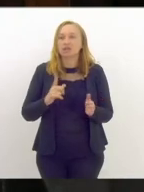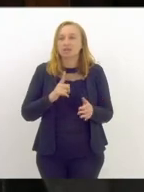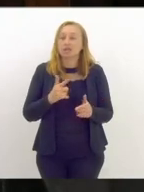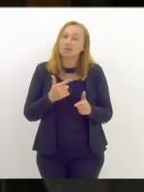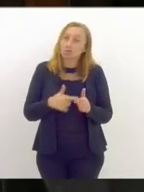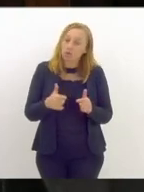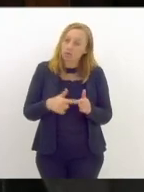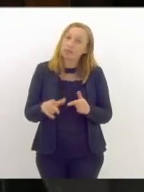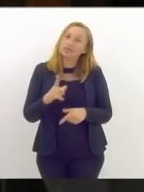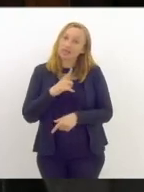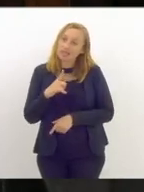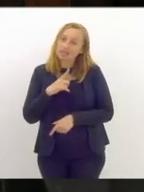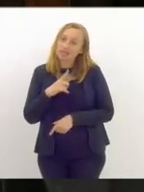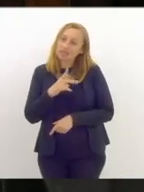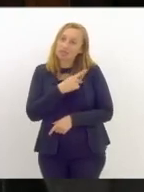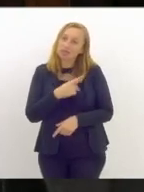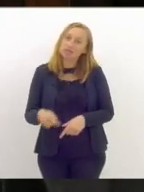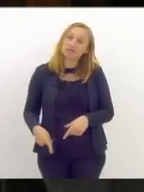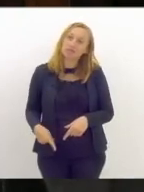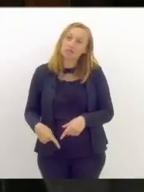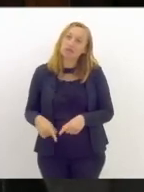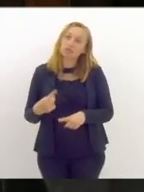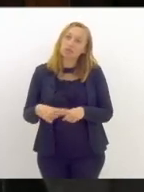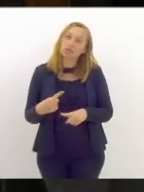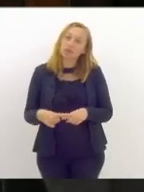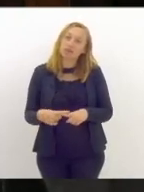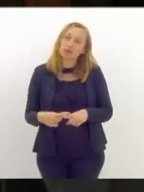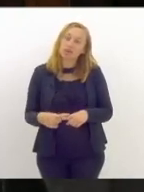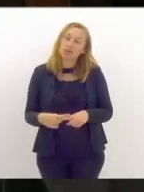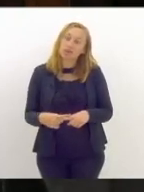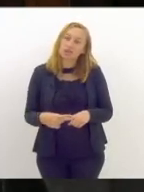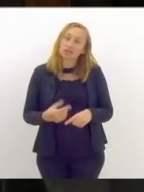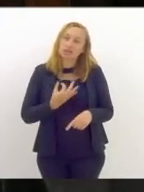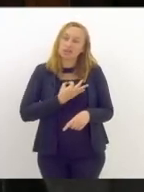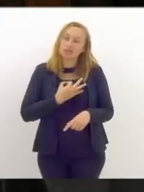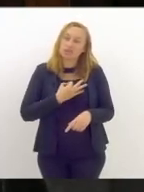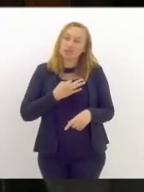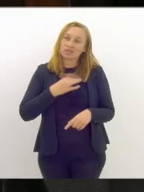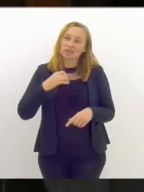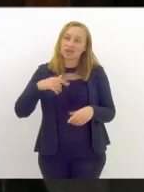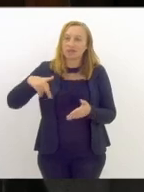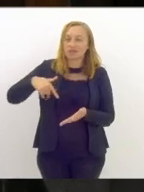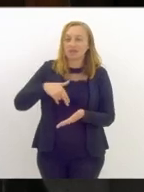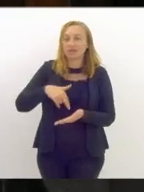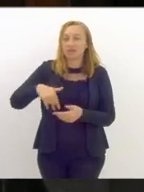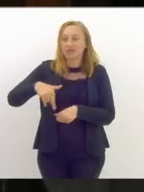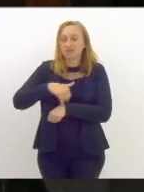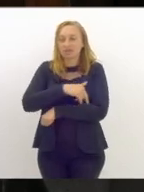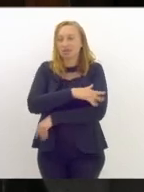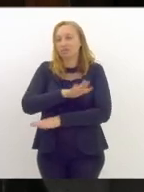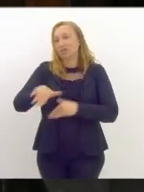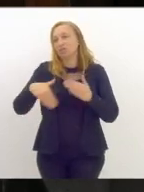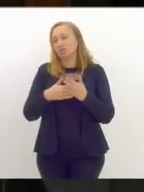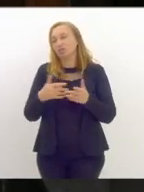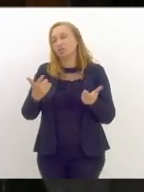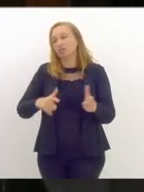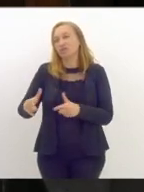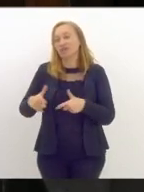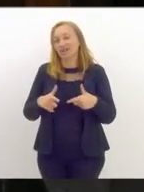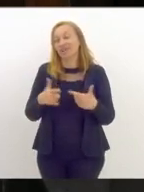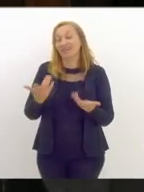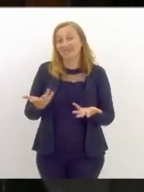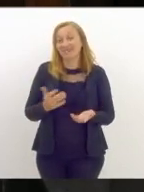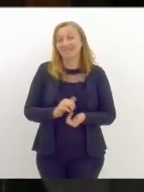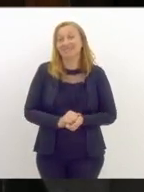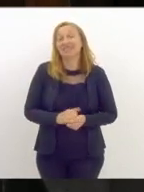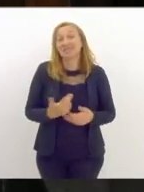problema, presidente, porque ele ia ter que ficar andando com essa medalha para todo quanto é lugar. Então, essa é uma cena ridícula.